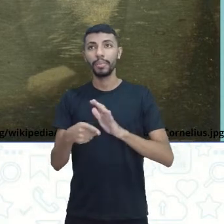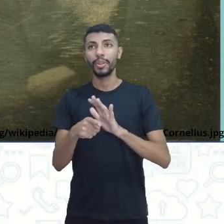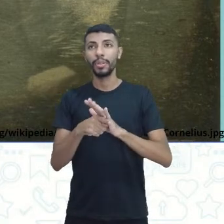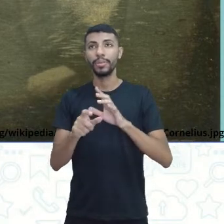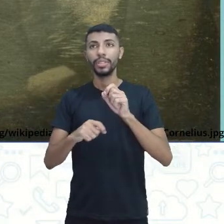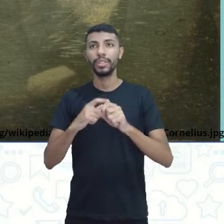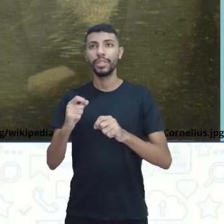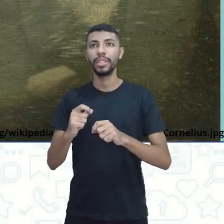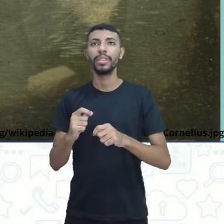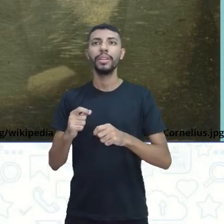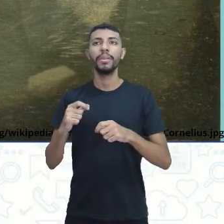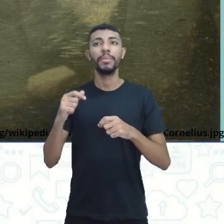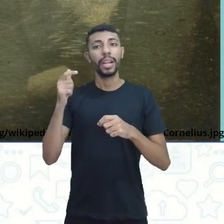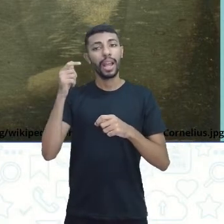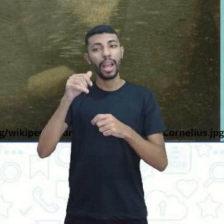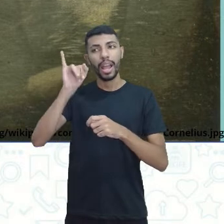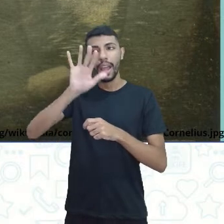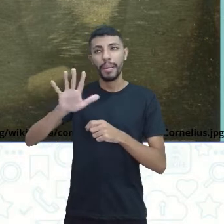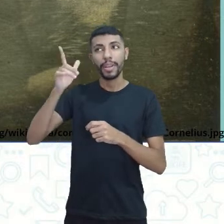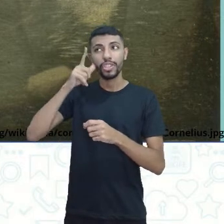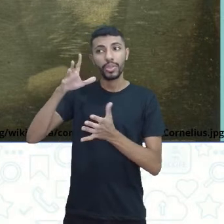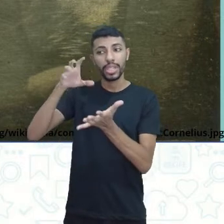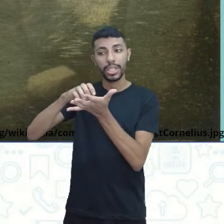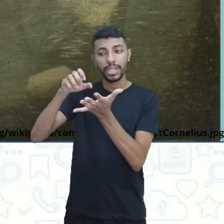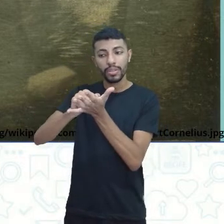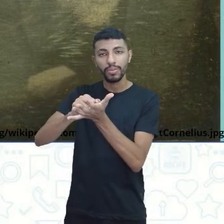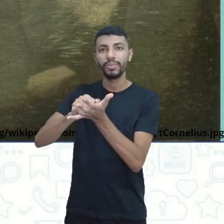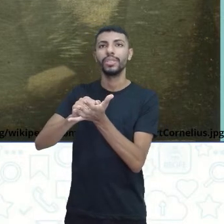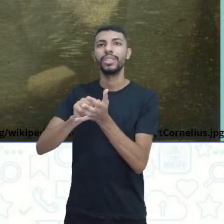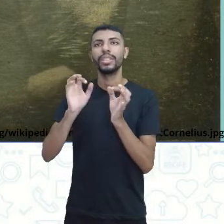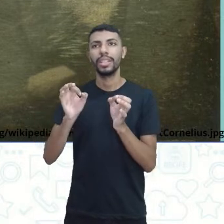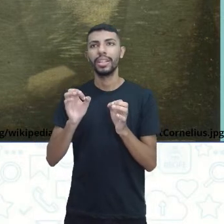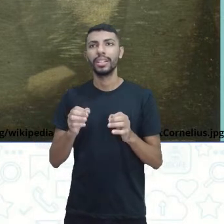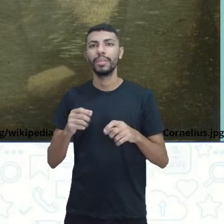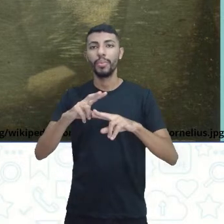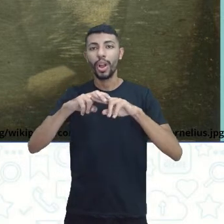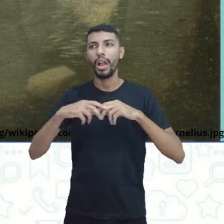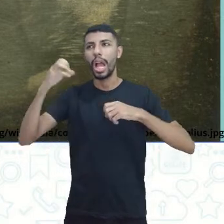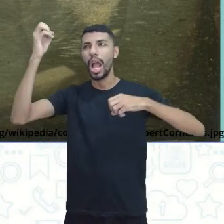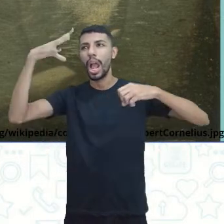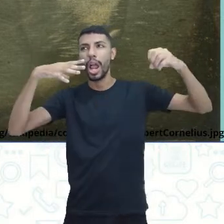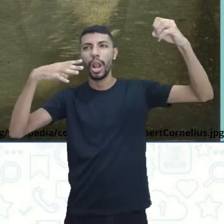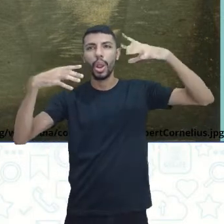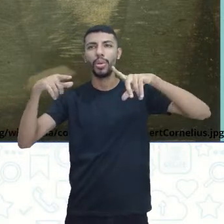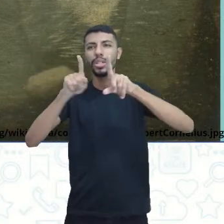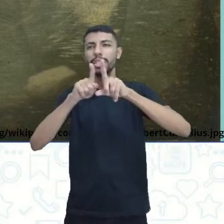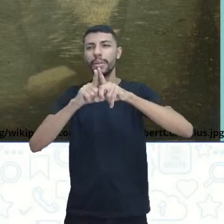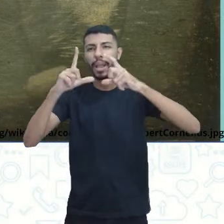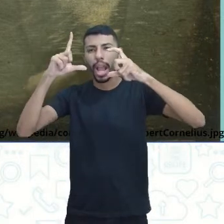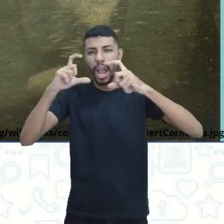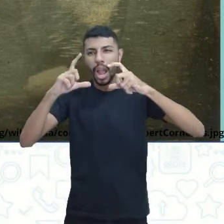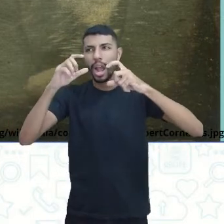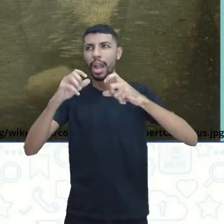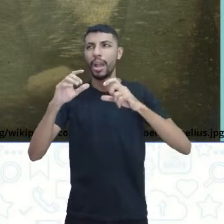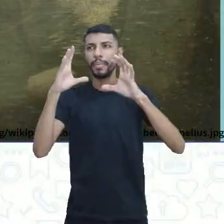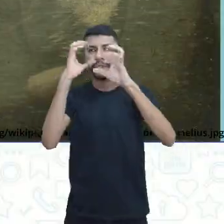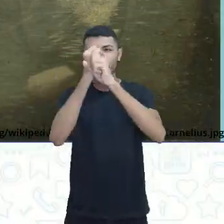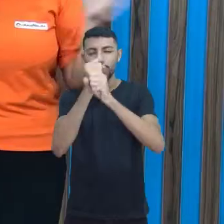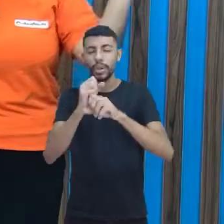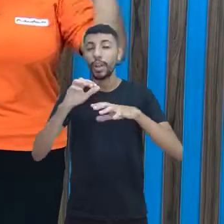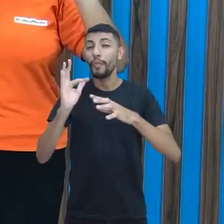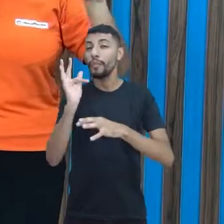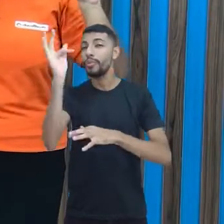fique gravada pelo jogo de luzes, de luz e a câmera escura. Quando vocês forem estudar física no